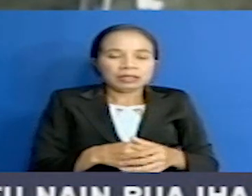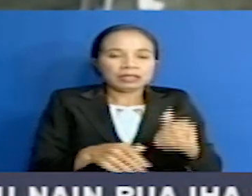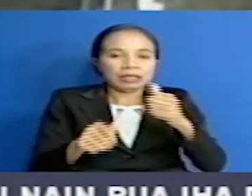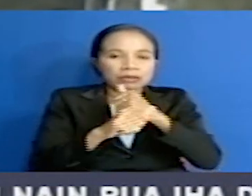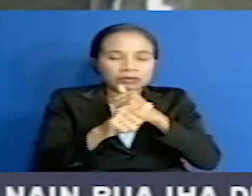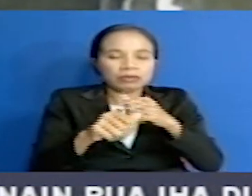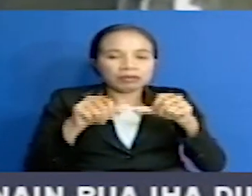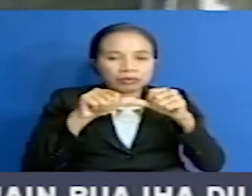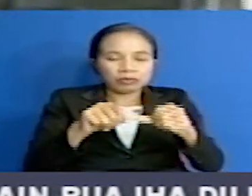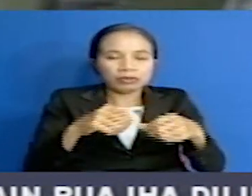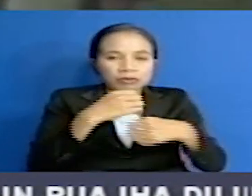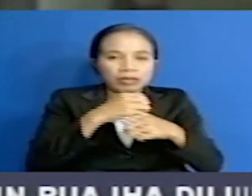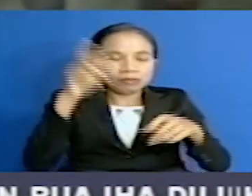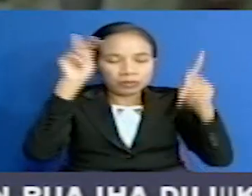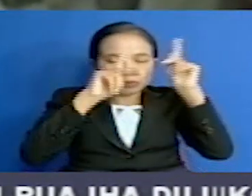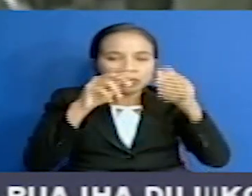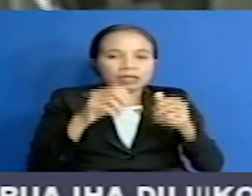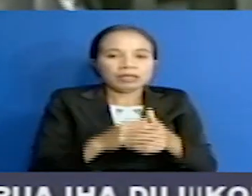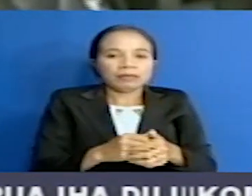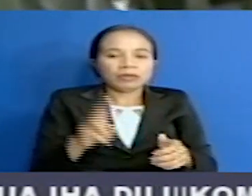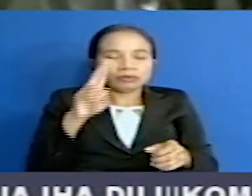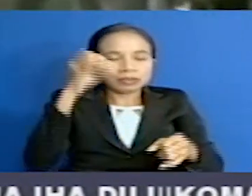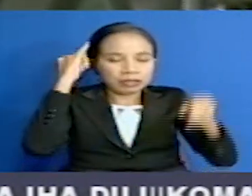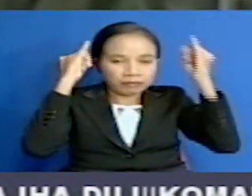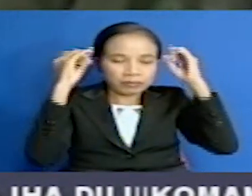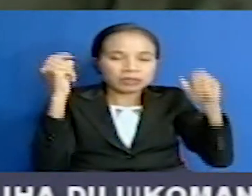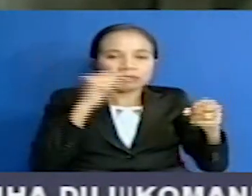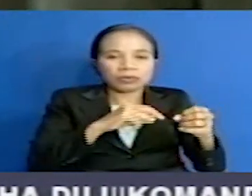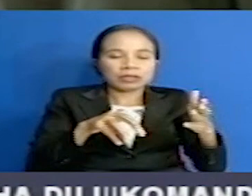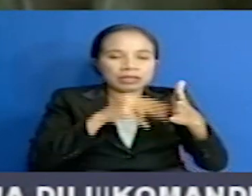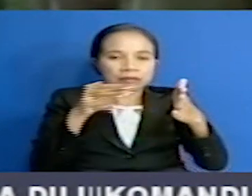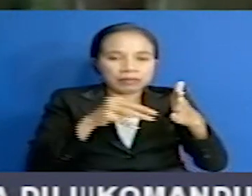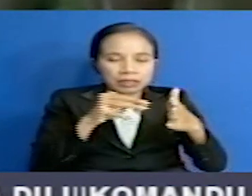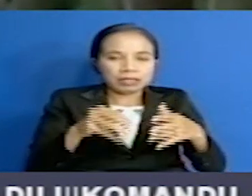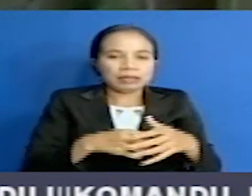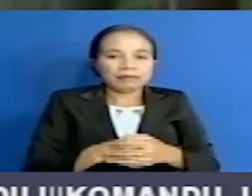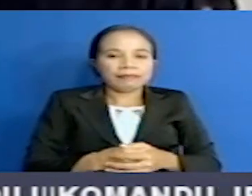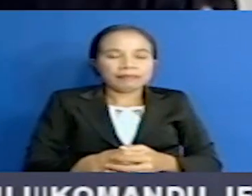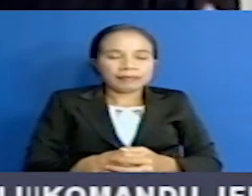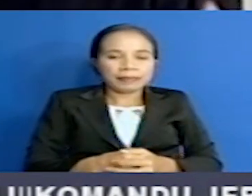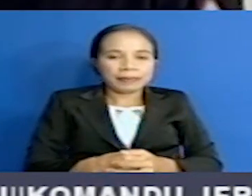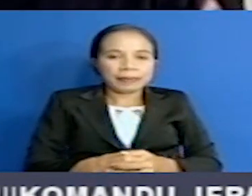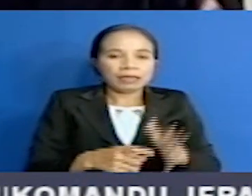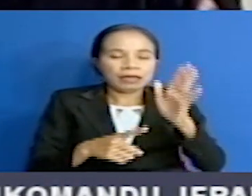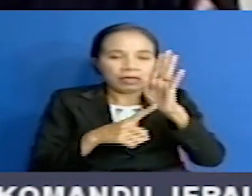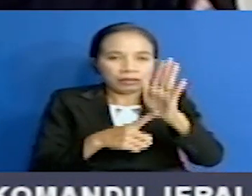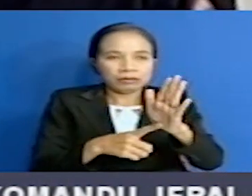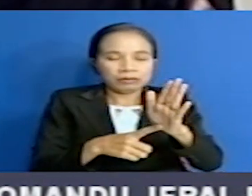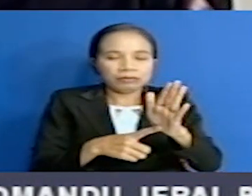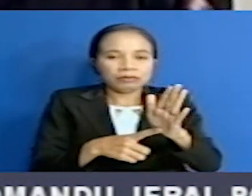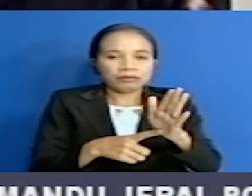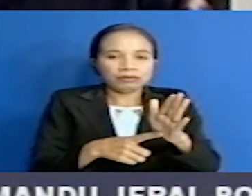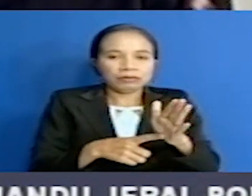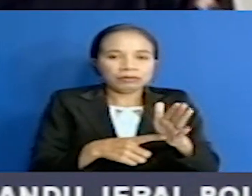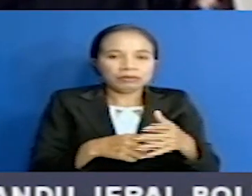nebe continua provoca situação no lança informação falso e mídia social. Publicação em Lorong Balu, lhe fim de